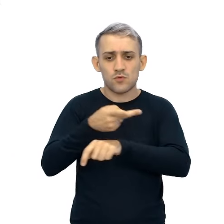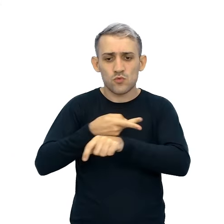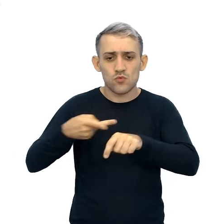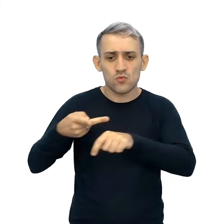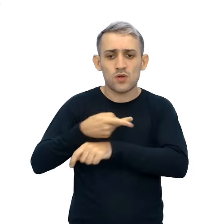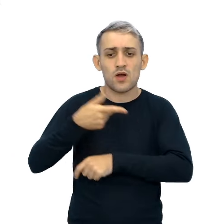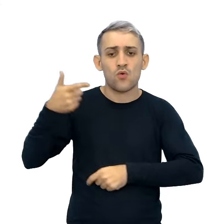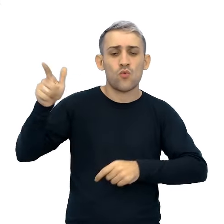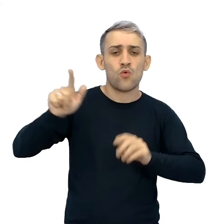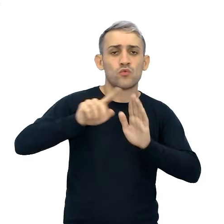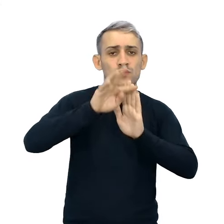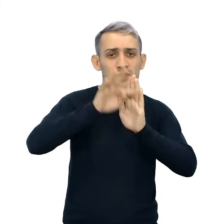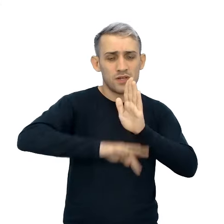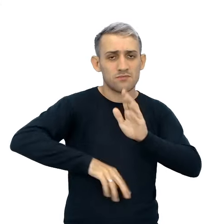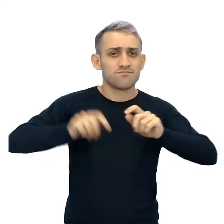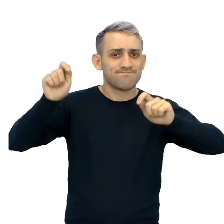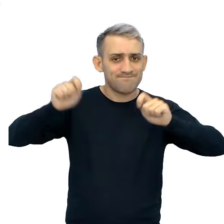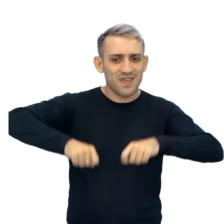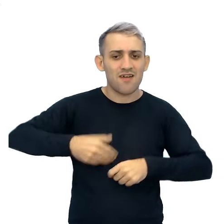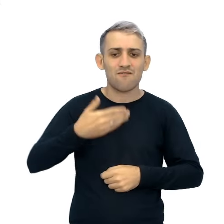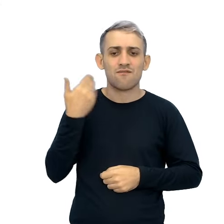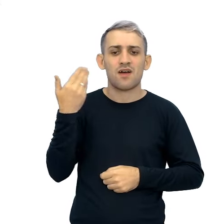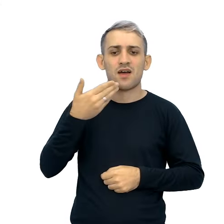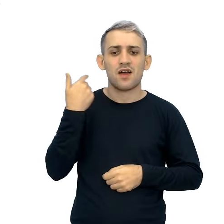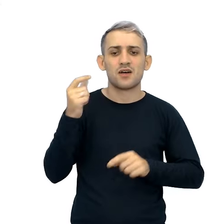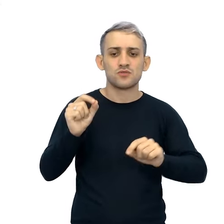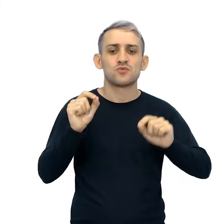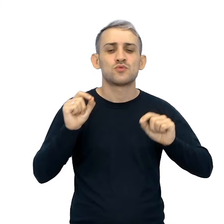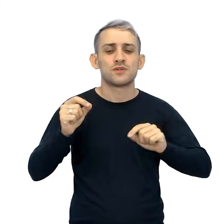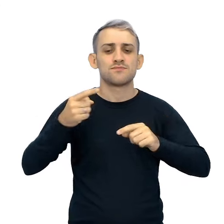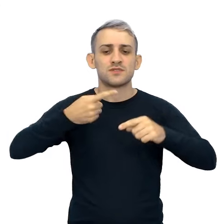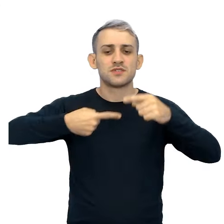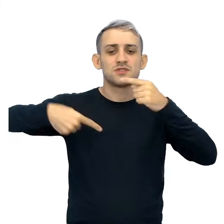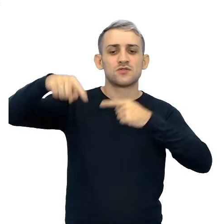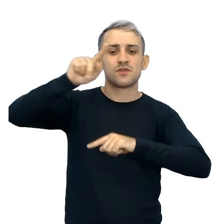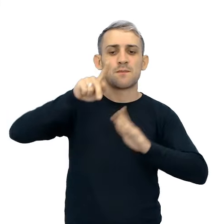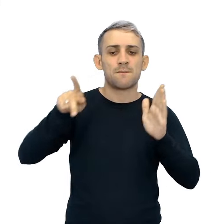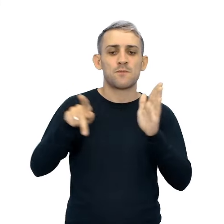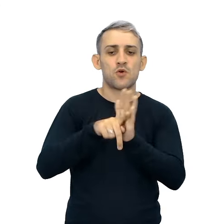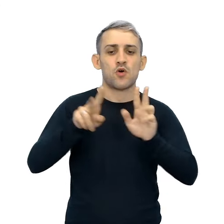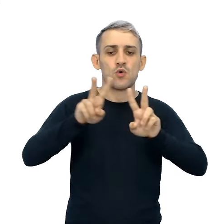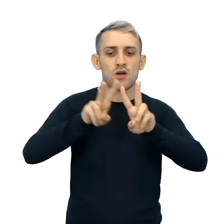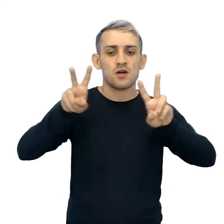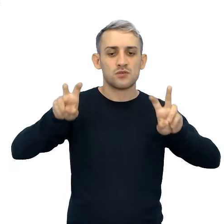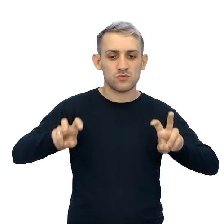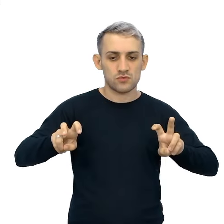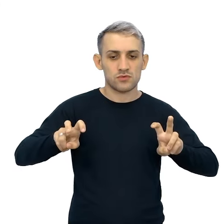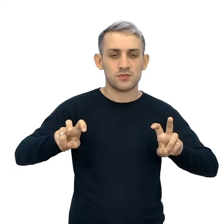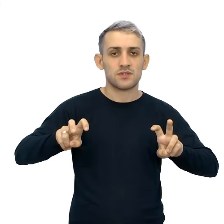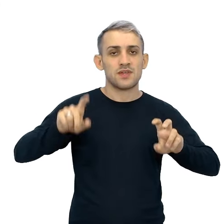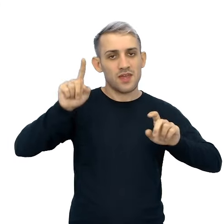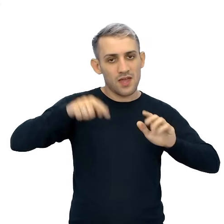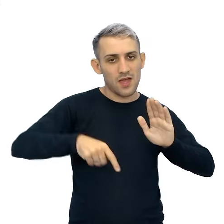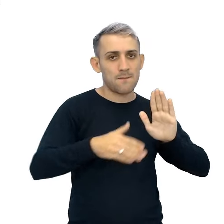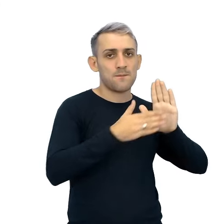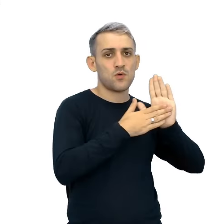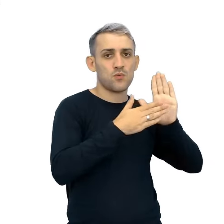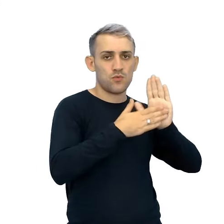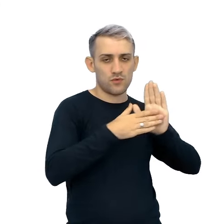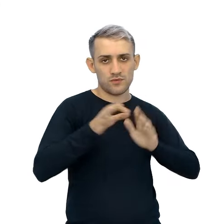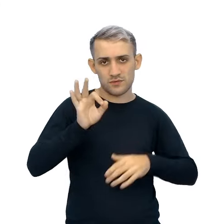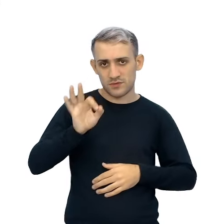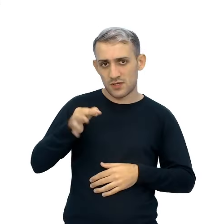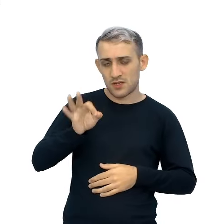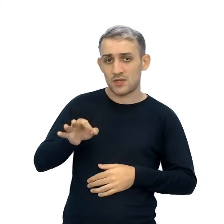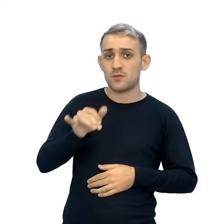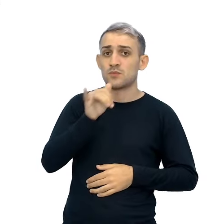outros textos que facilitem, então, o desenvolvimento da temática, que nesse caso é proposta na sequência.